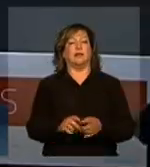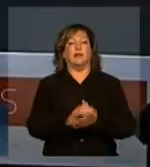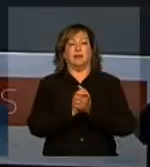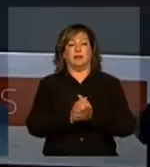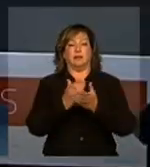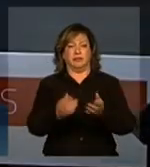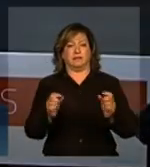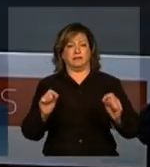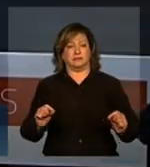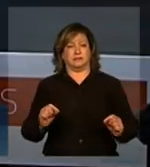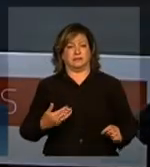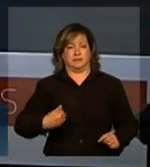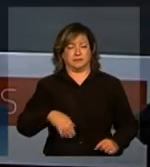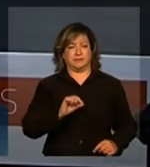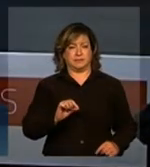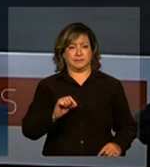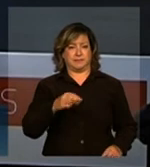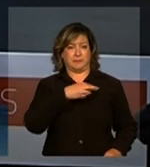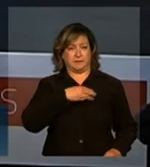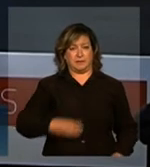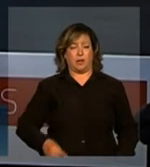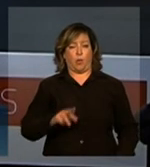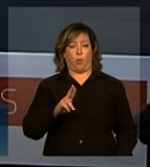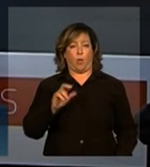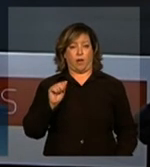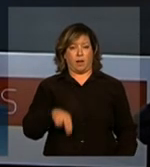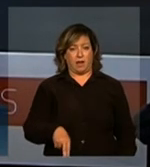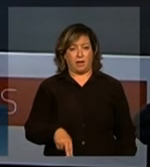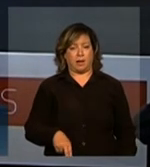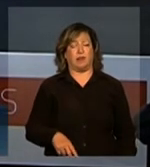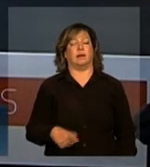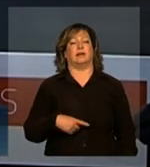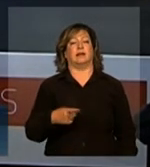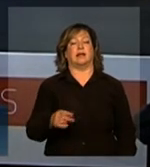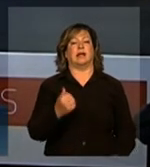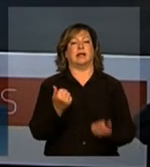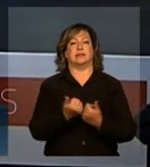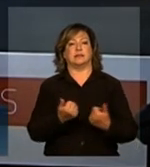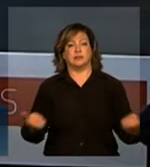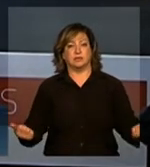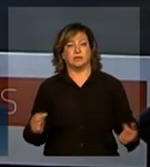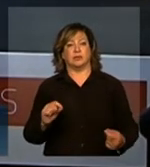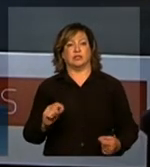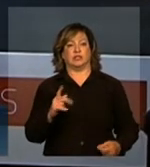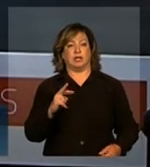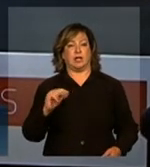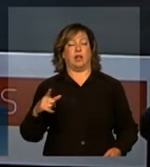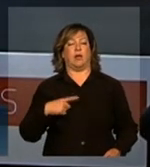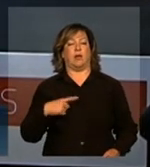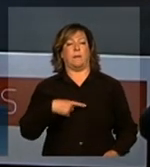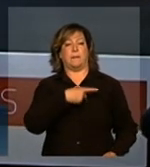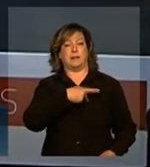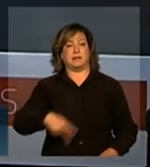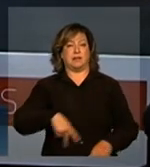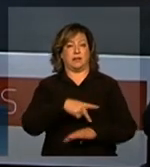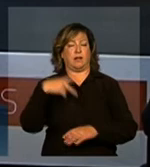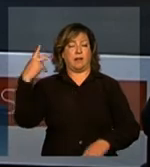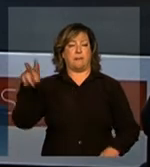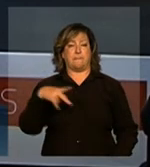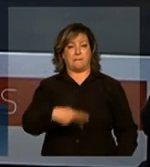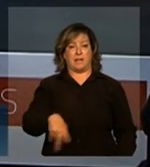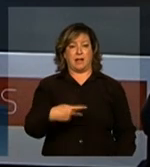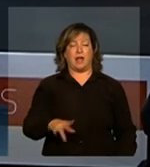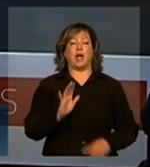nosso ministro Juan Carlos Baruja, assessor especial do presidente da República do Paraguai, no programa de redução